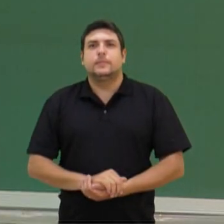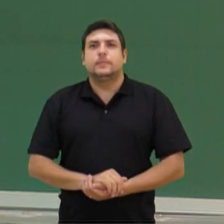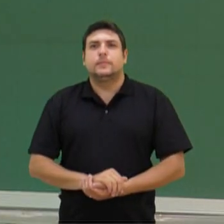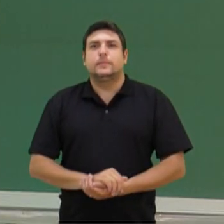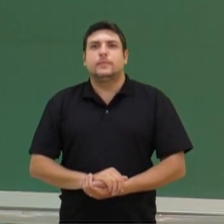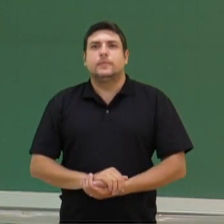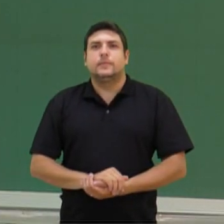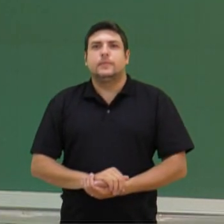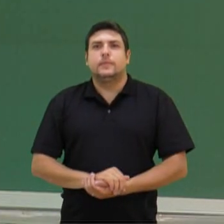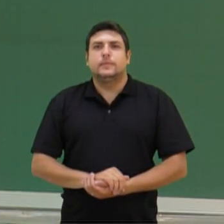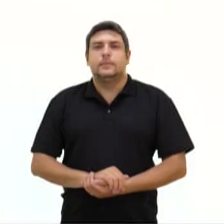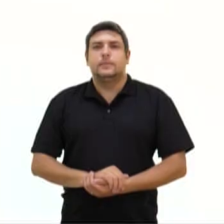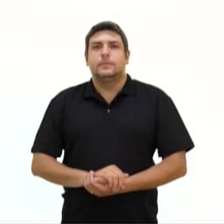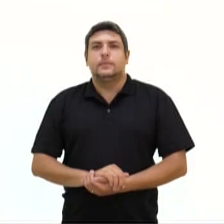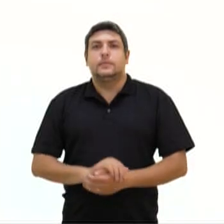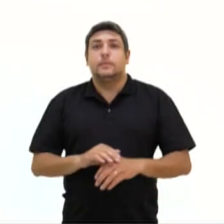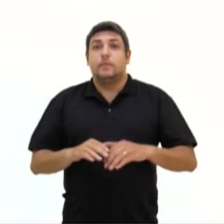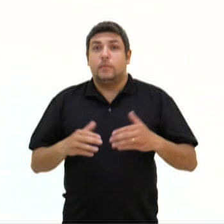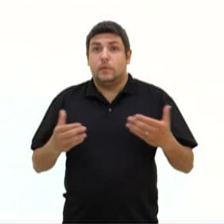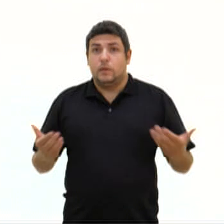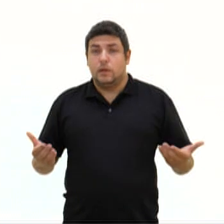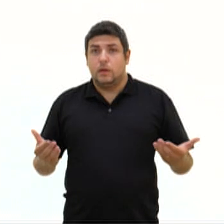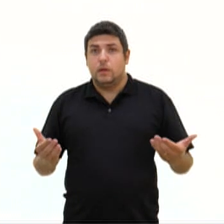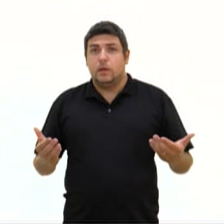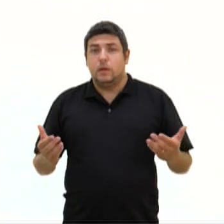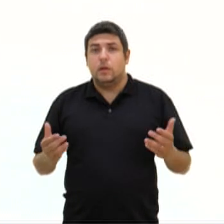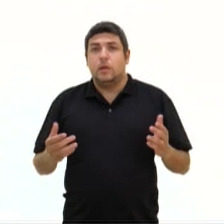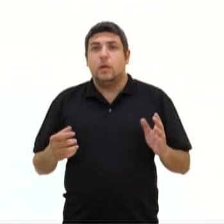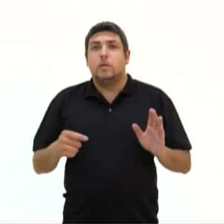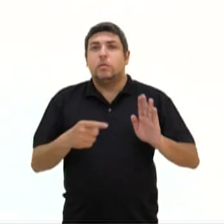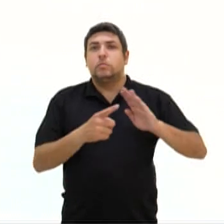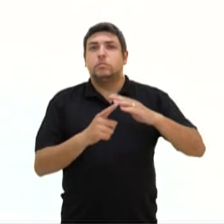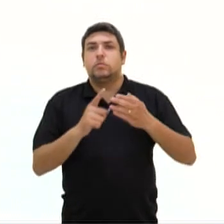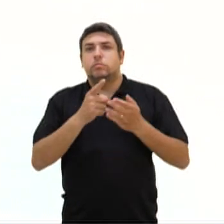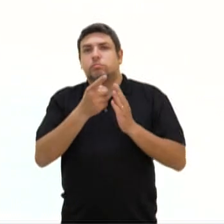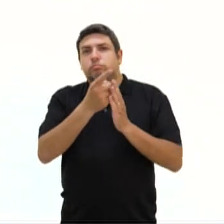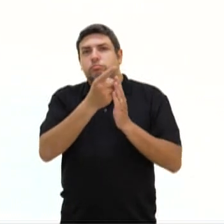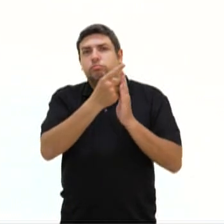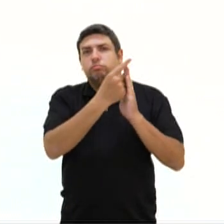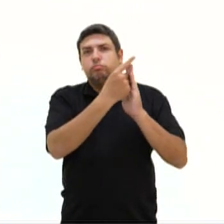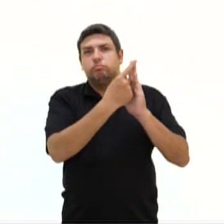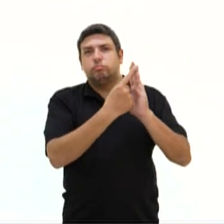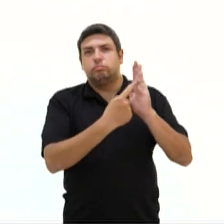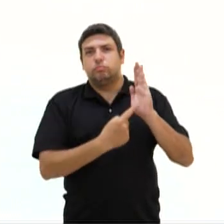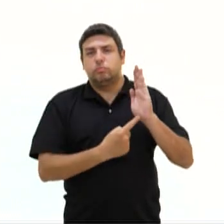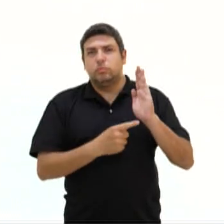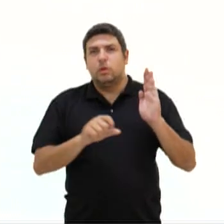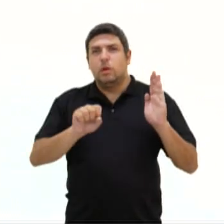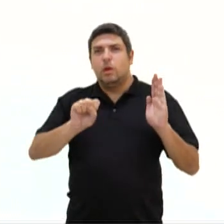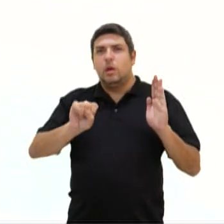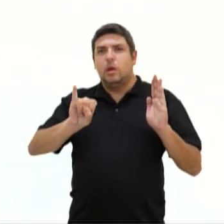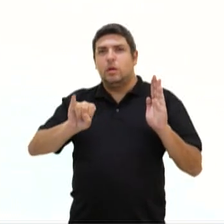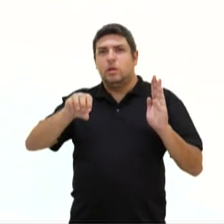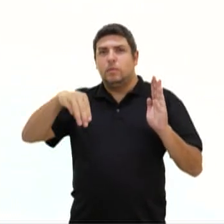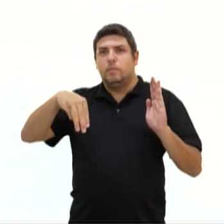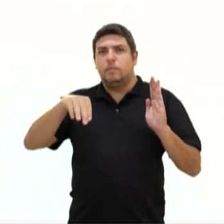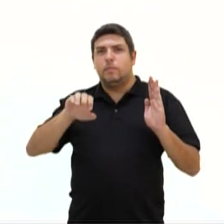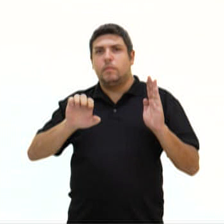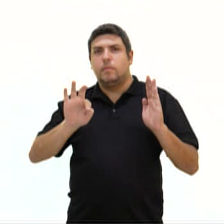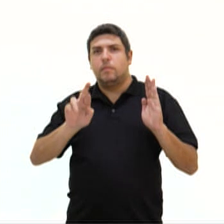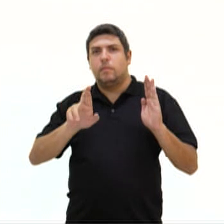O eixo de simetria é uma reta sobre a qual podemos dobrar a imagem e obter duas